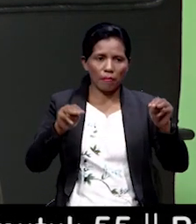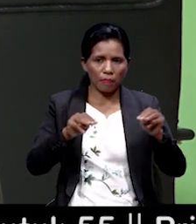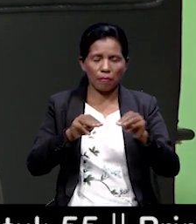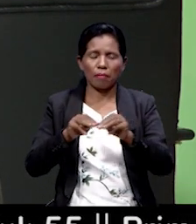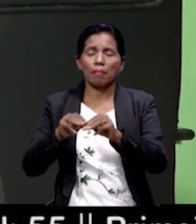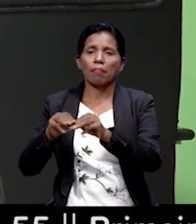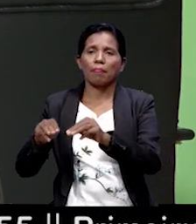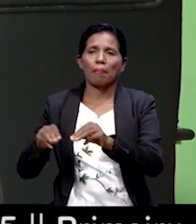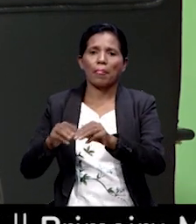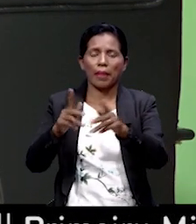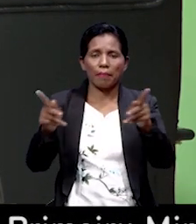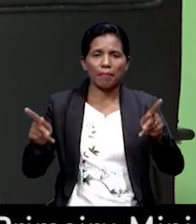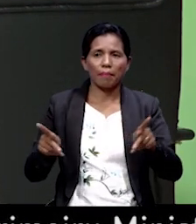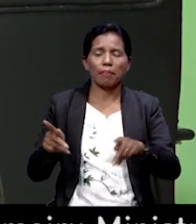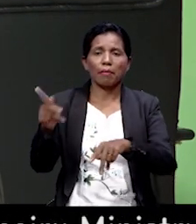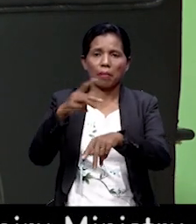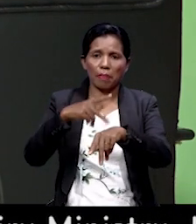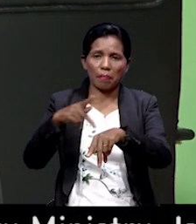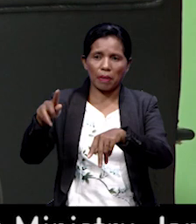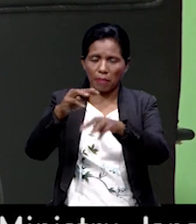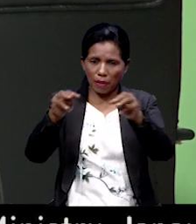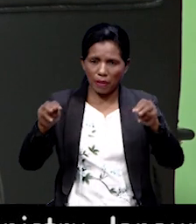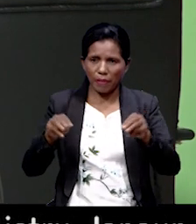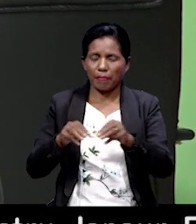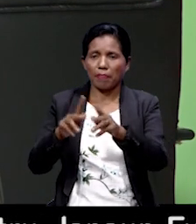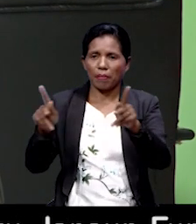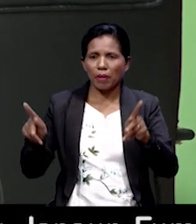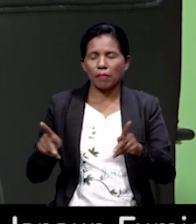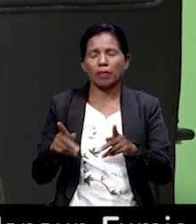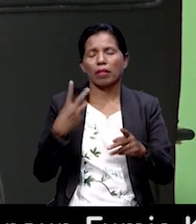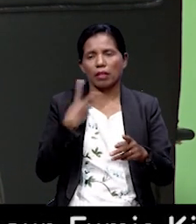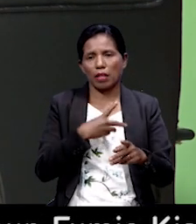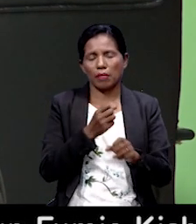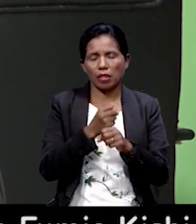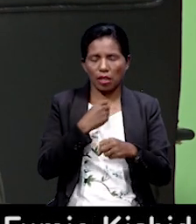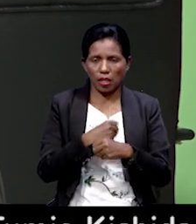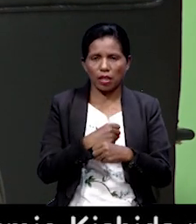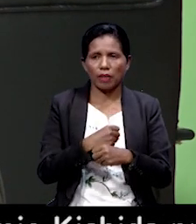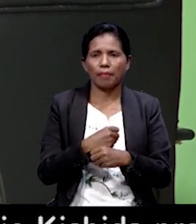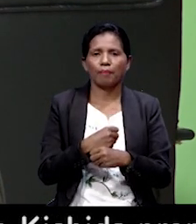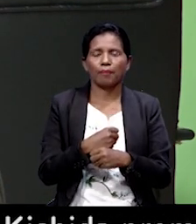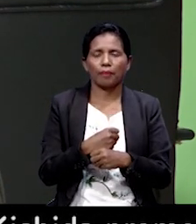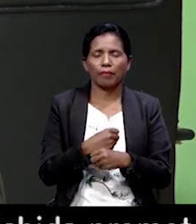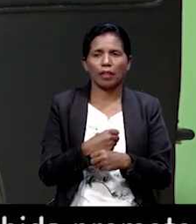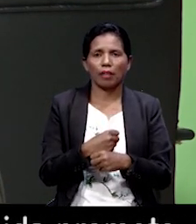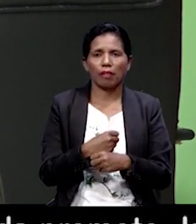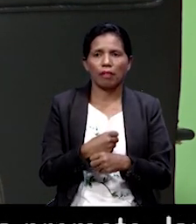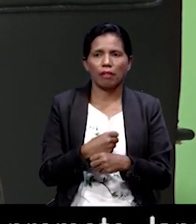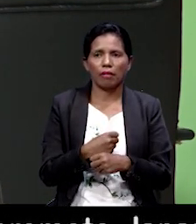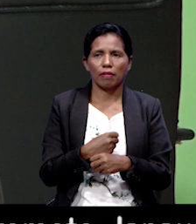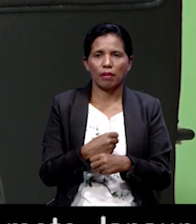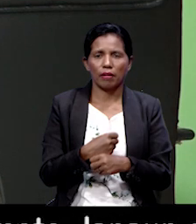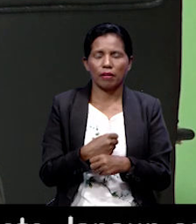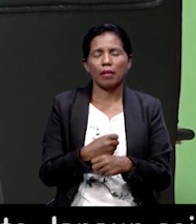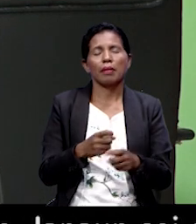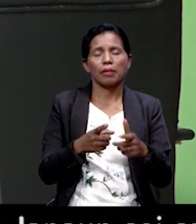ya 12 municípios inclui raya praia e amse halo piloto ikus liu maka ia primeira